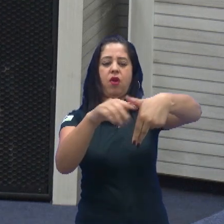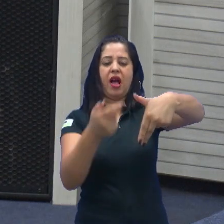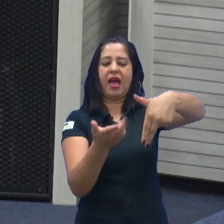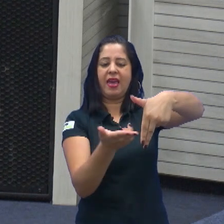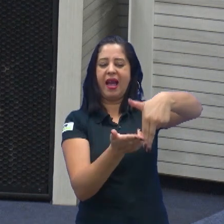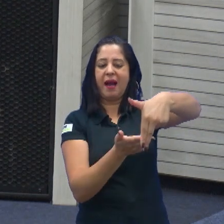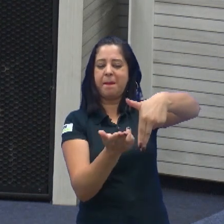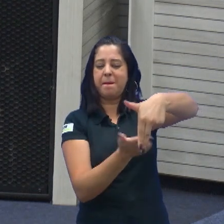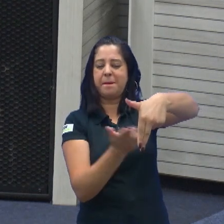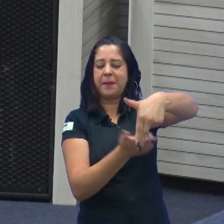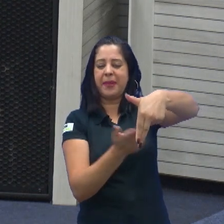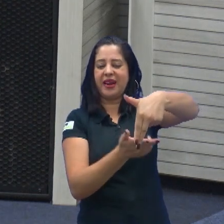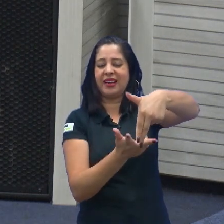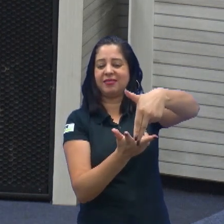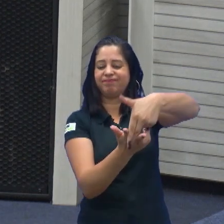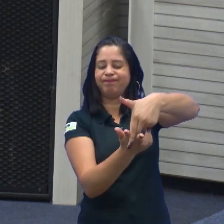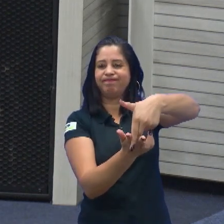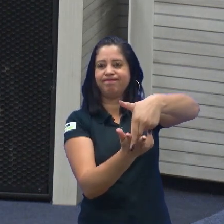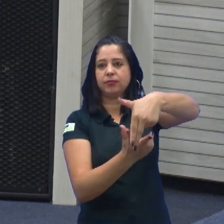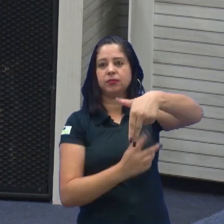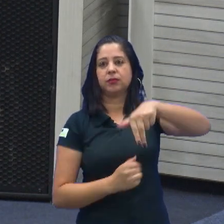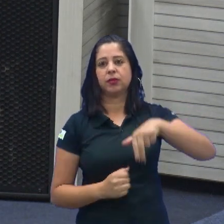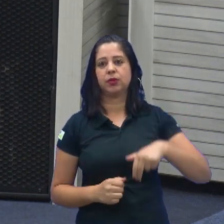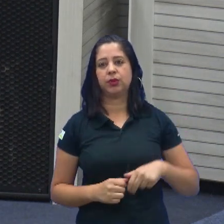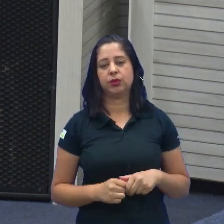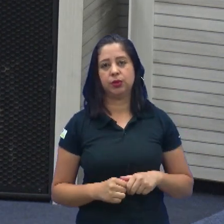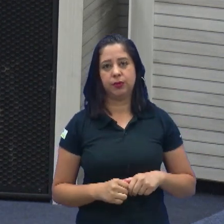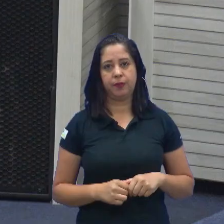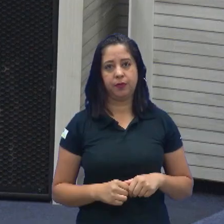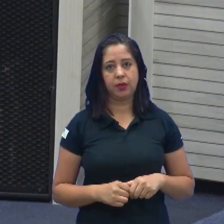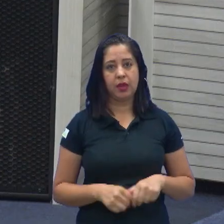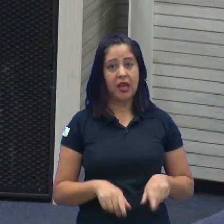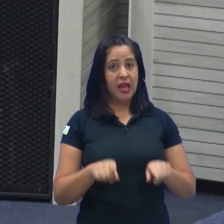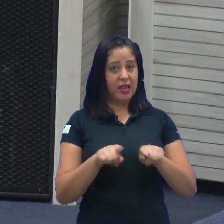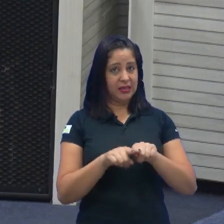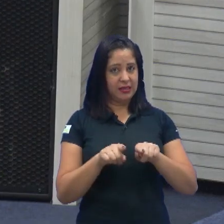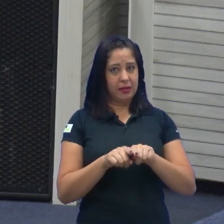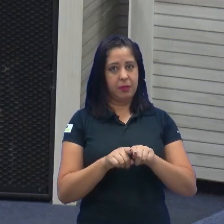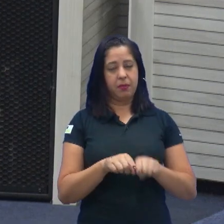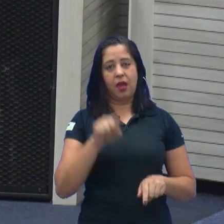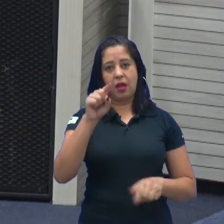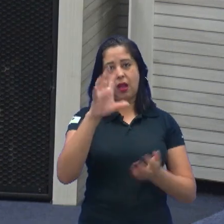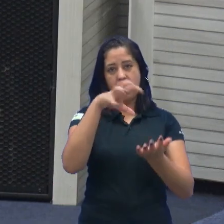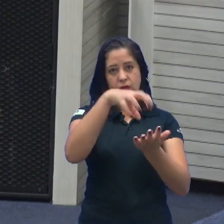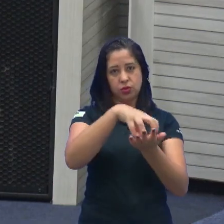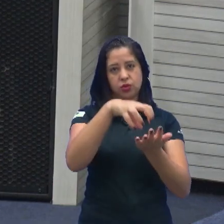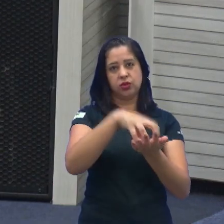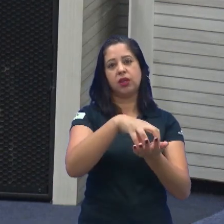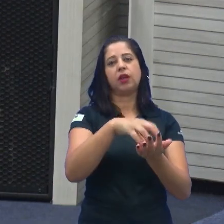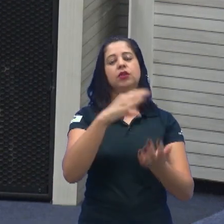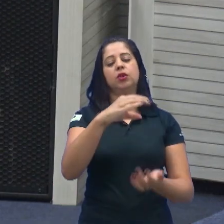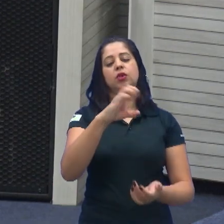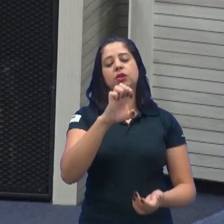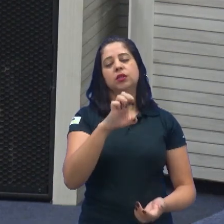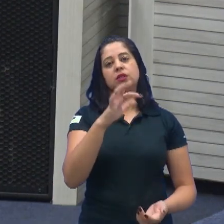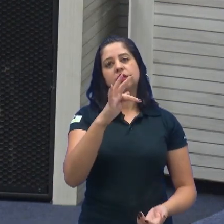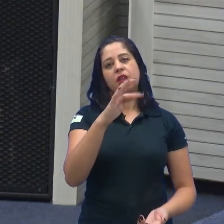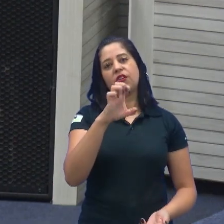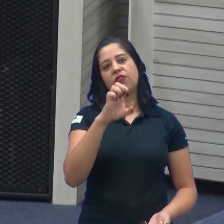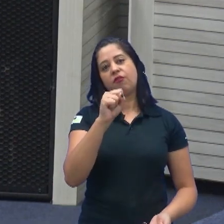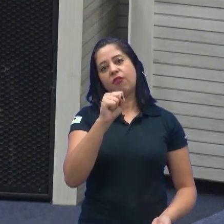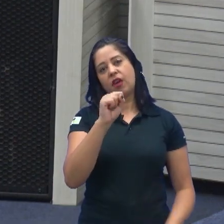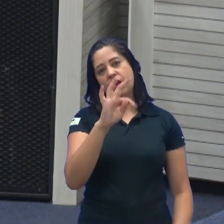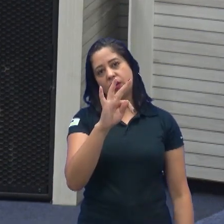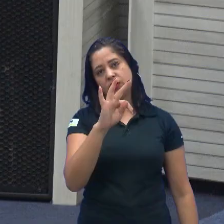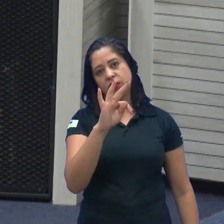2 pernas. E também no Centro Federal de Educação Tecnológica, Cefet do Rio de Janeiro,